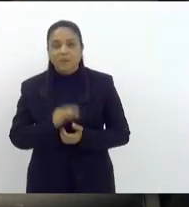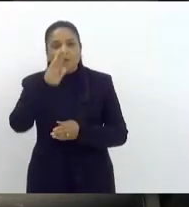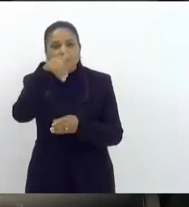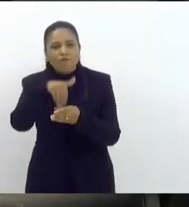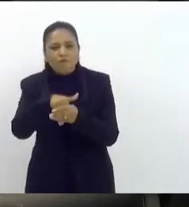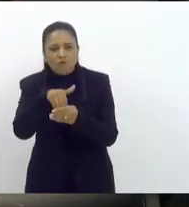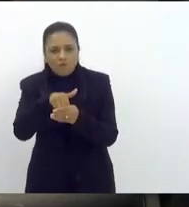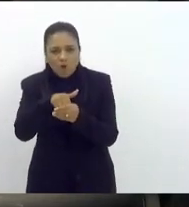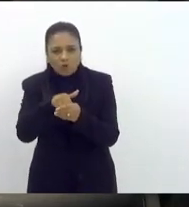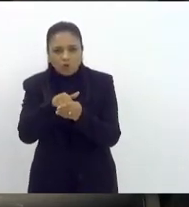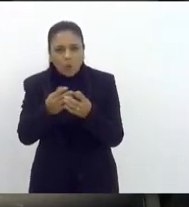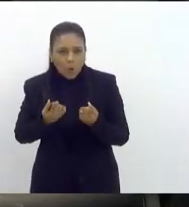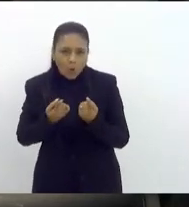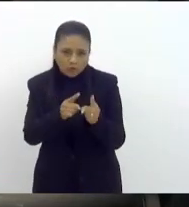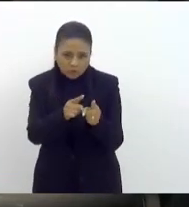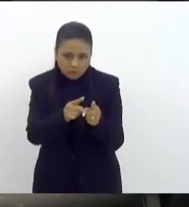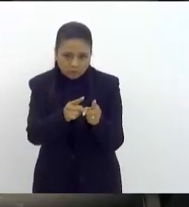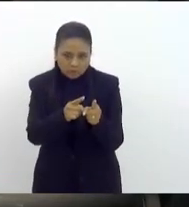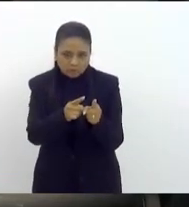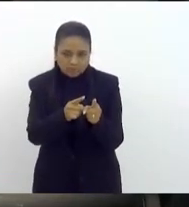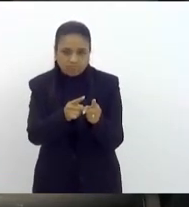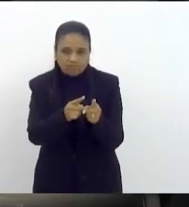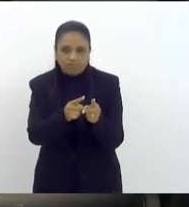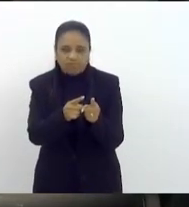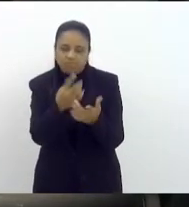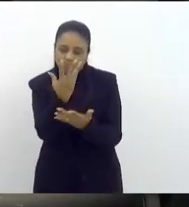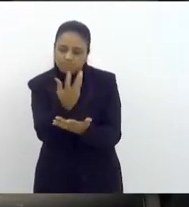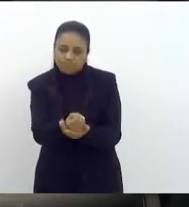contrário sim senhor